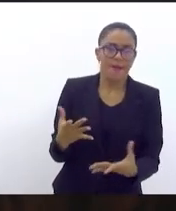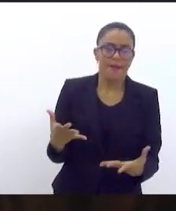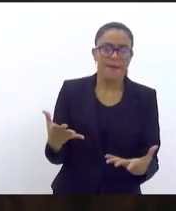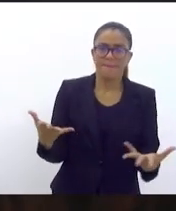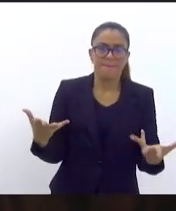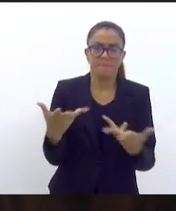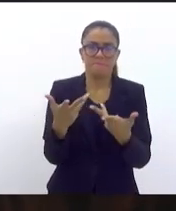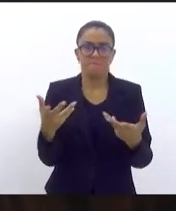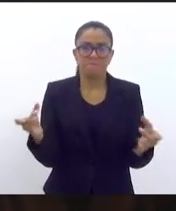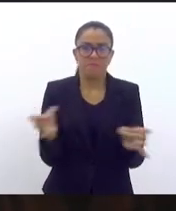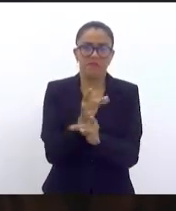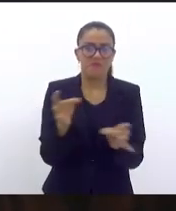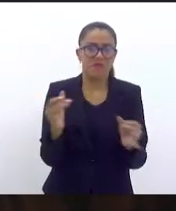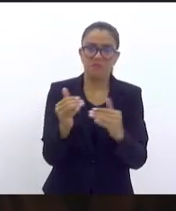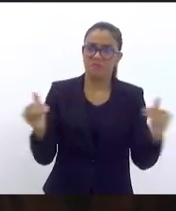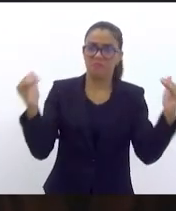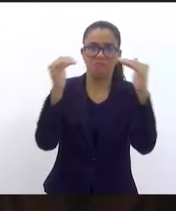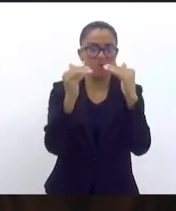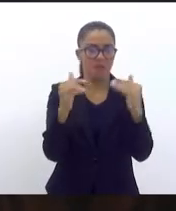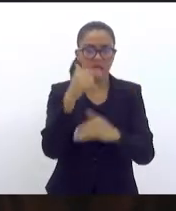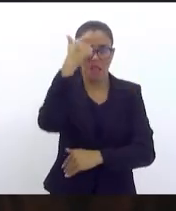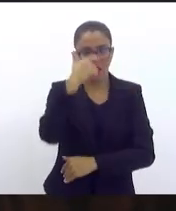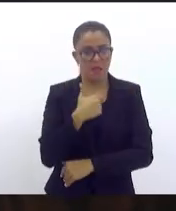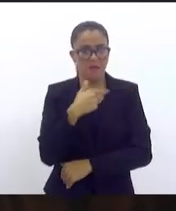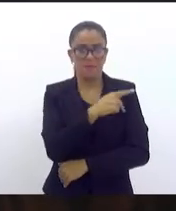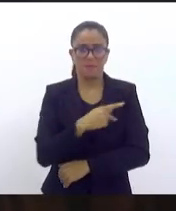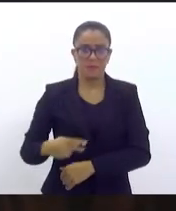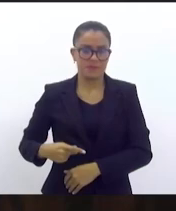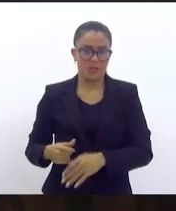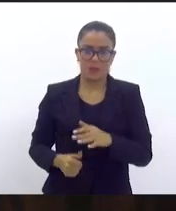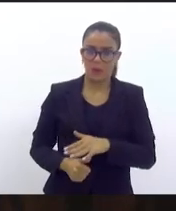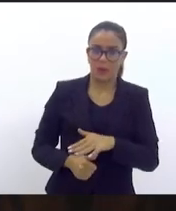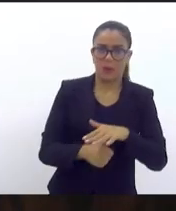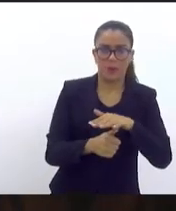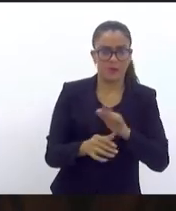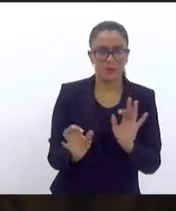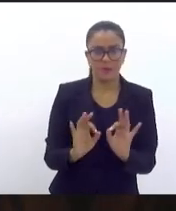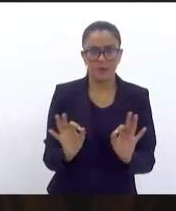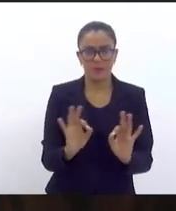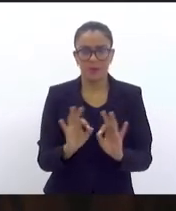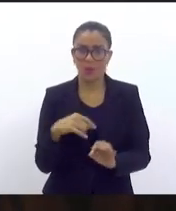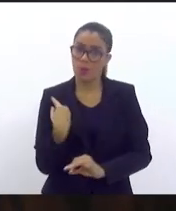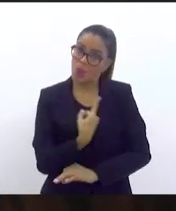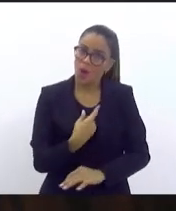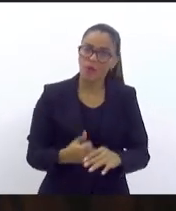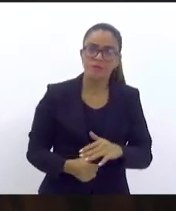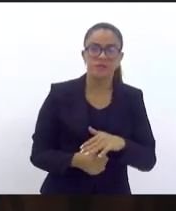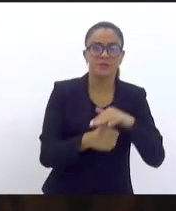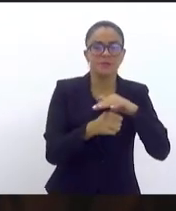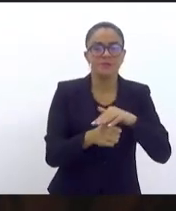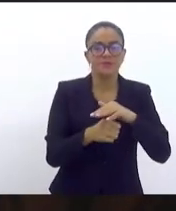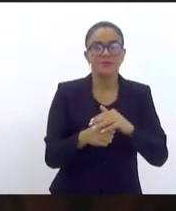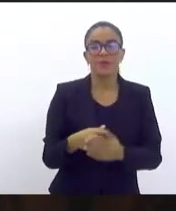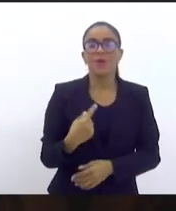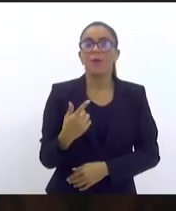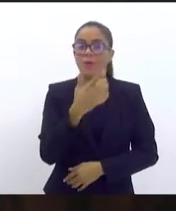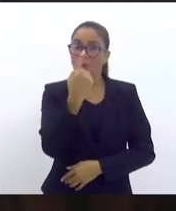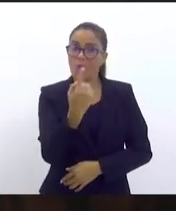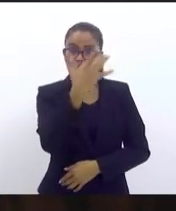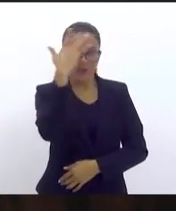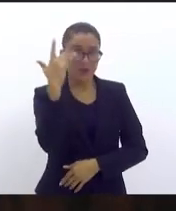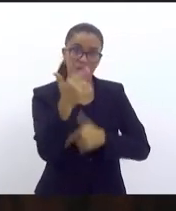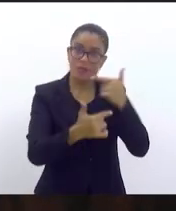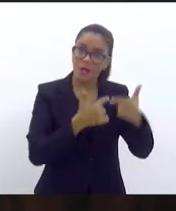uma situação monocrática não é eu Presidente aqui Conduz pelo contrário nós conduzimos ninguém trabalha por Deputado